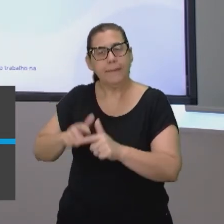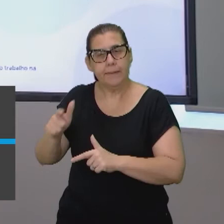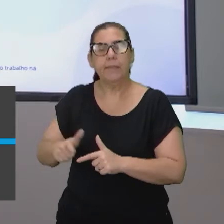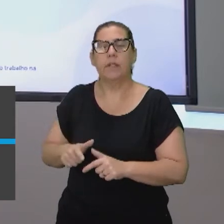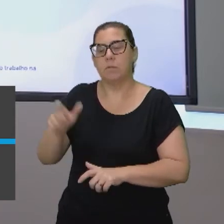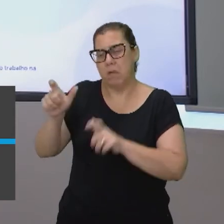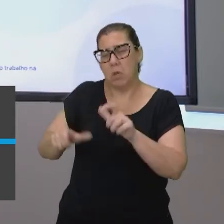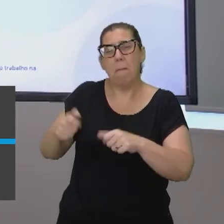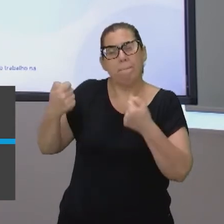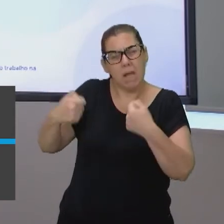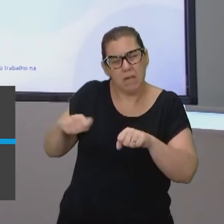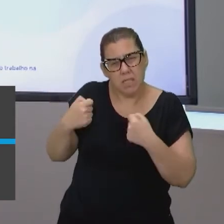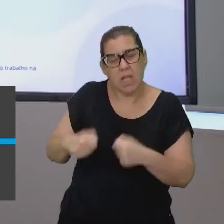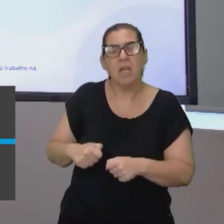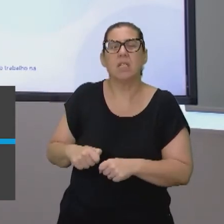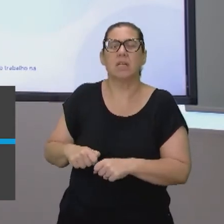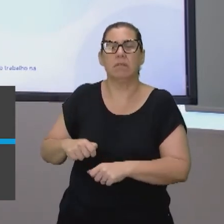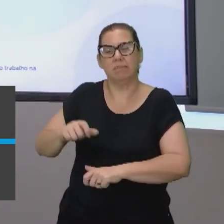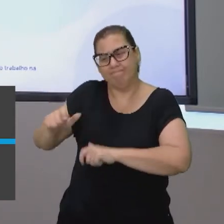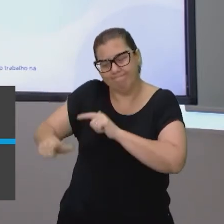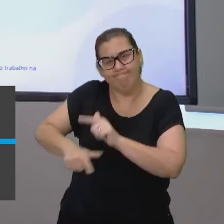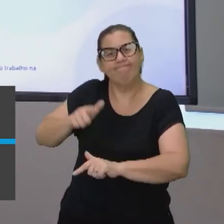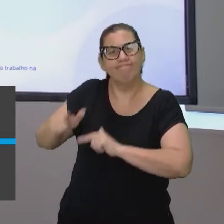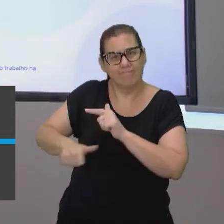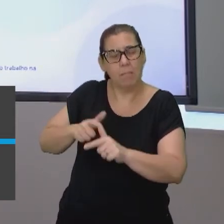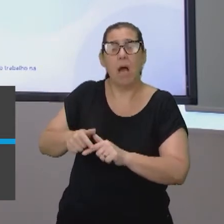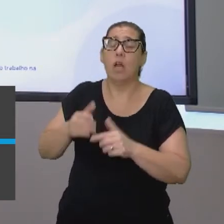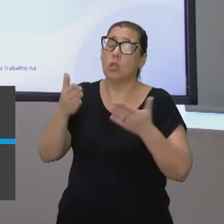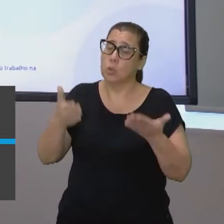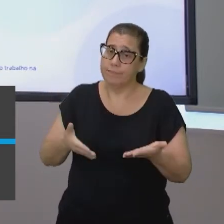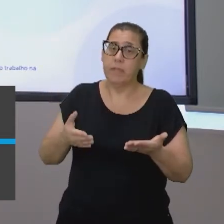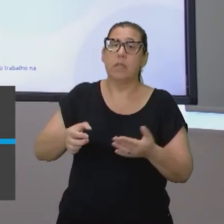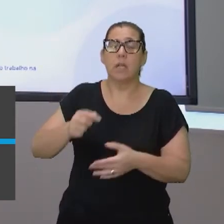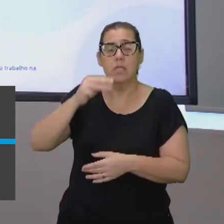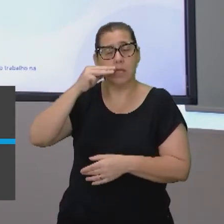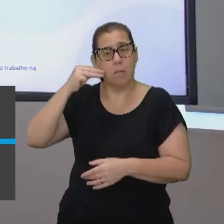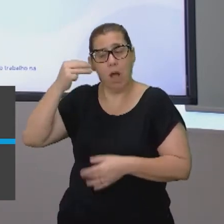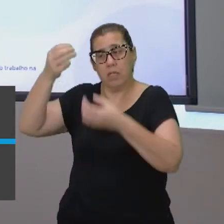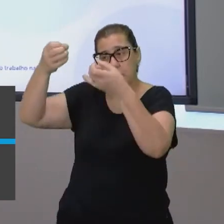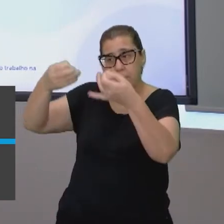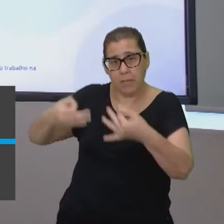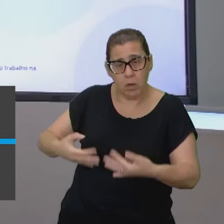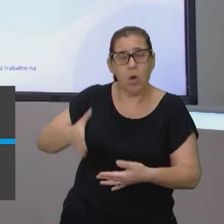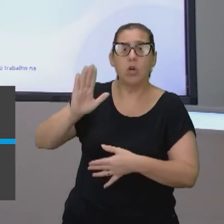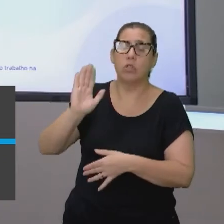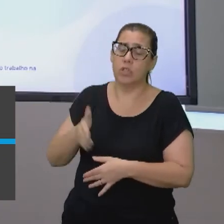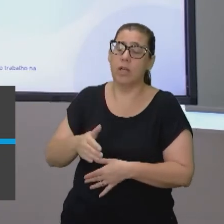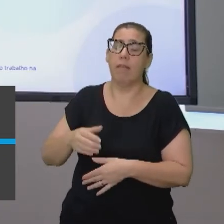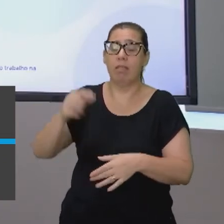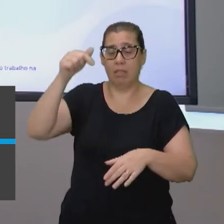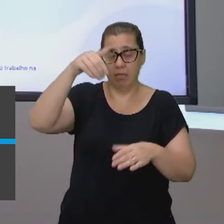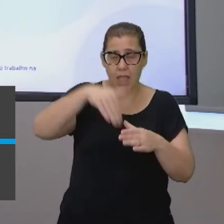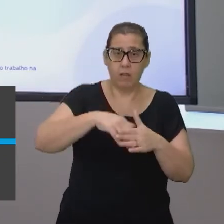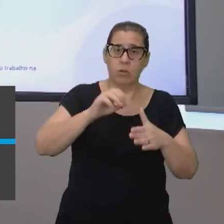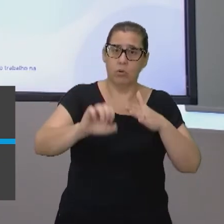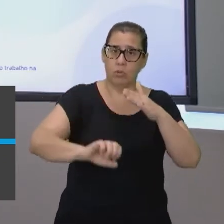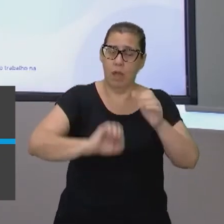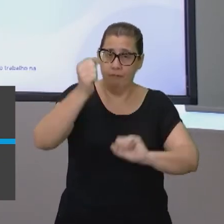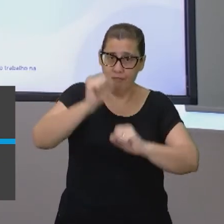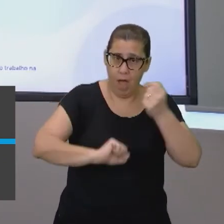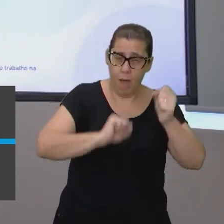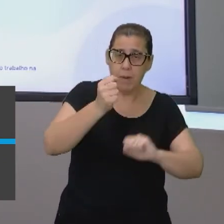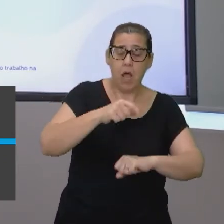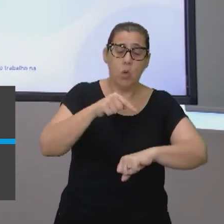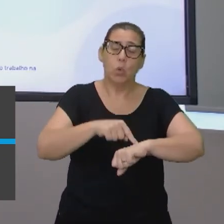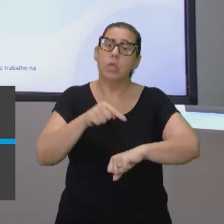os trabalhadores, de acordo com a teoria do Karl Marx, eles estão na fábrica, por exemplo, e o